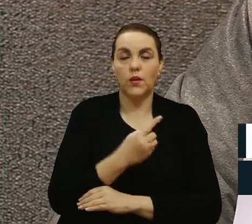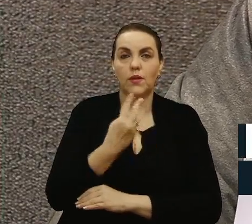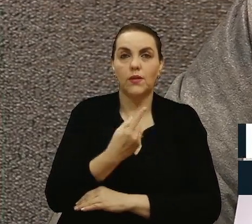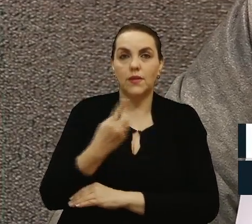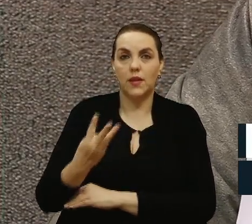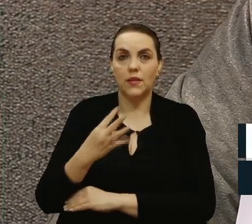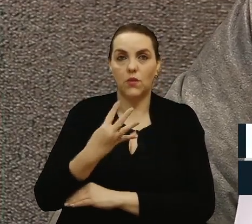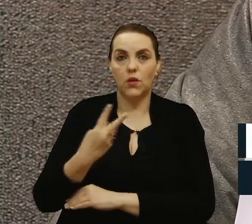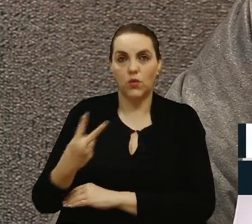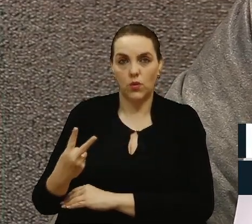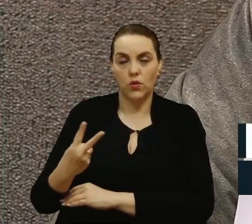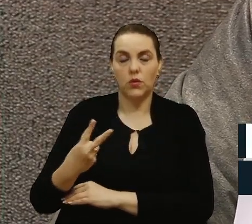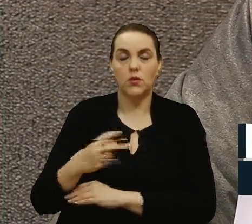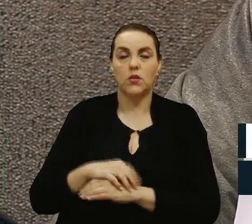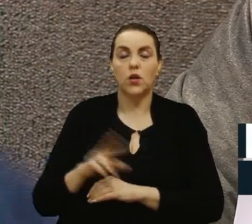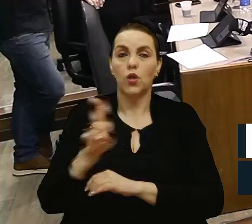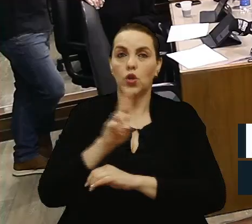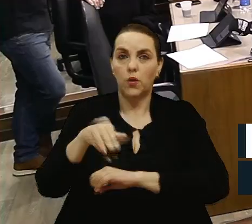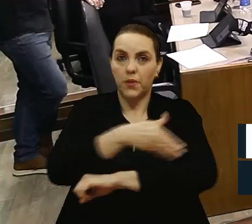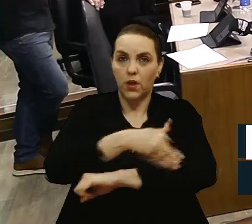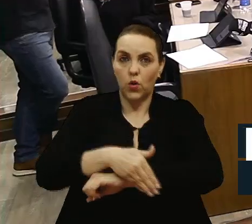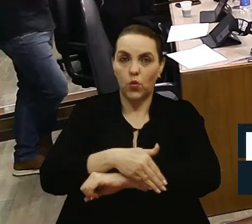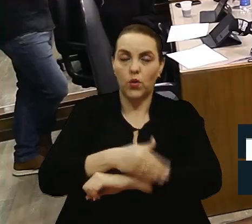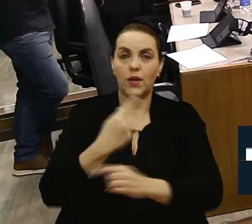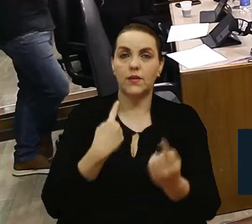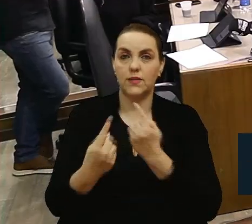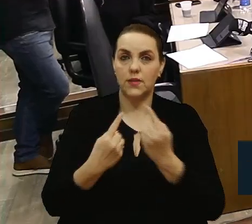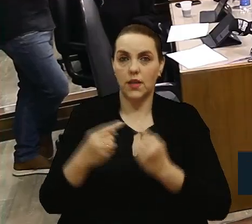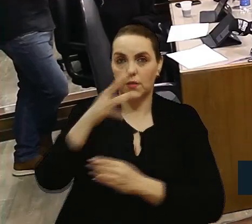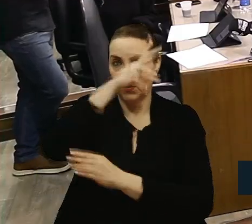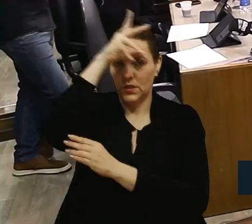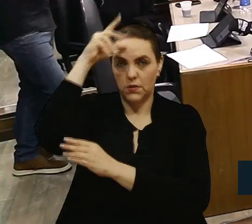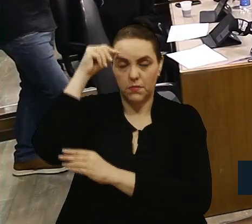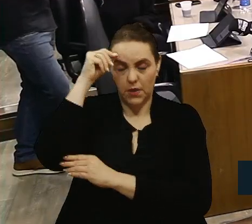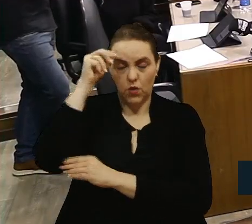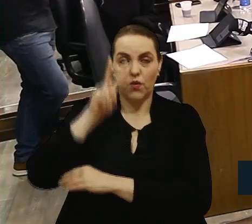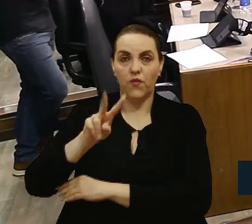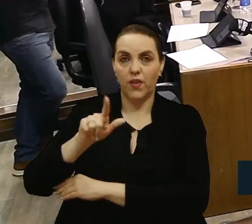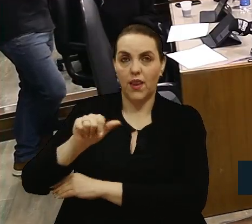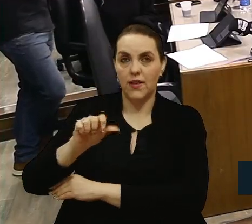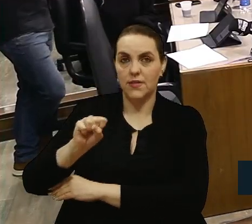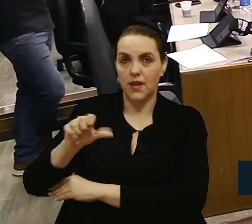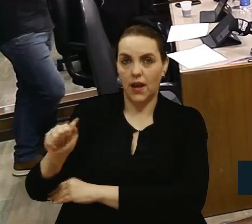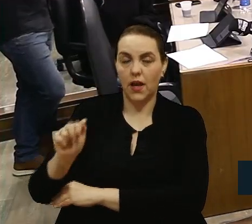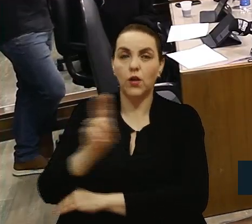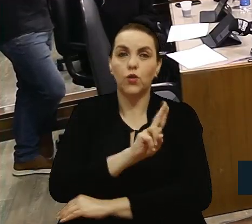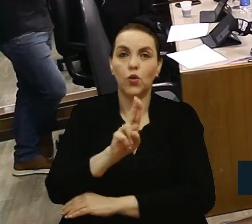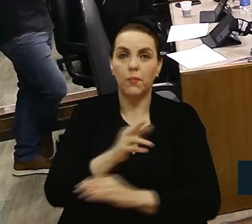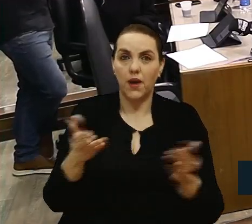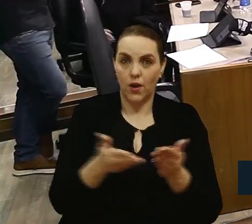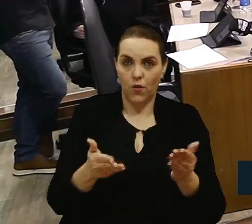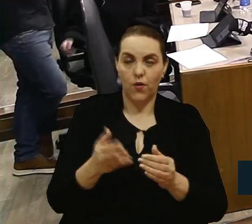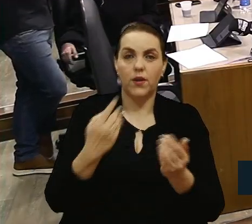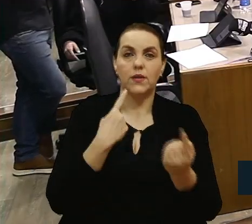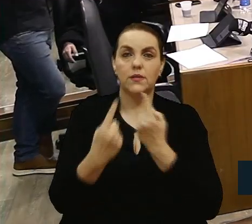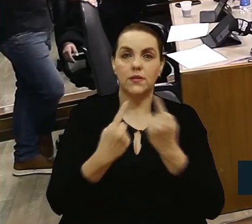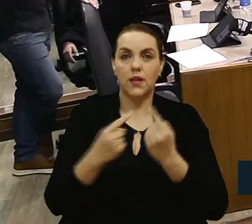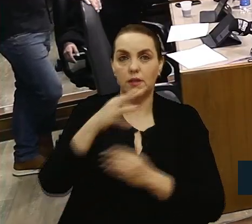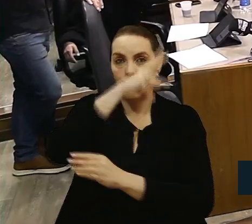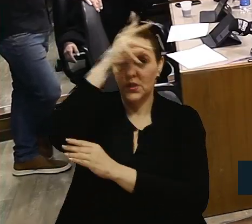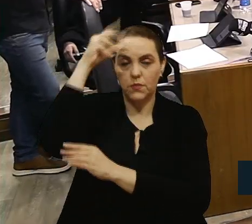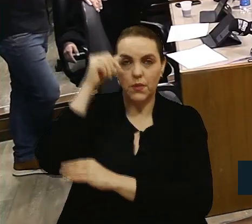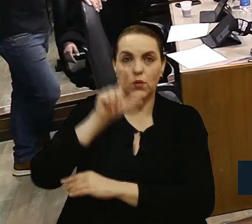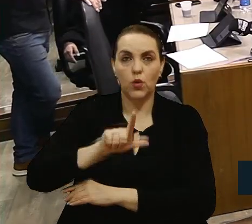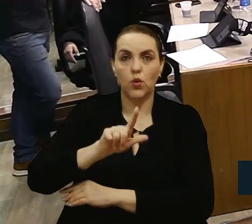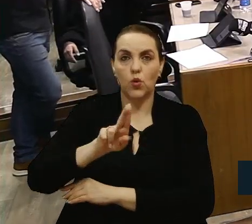1342/2025, que denomina Estrada Municipal do Distrito de Vila Seca, com o nome de Estrada Municipal Luiz